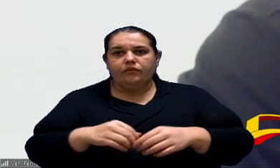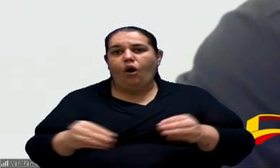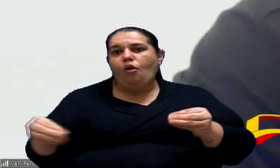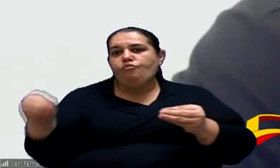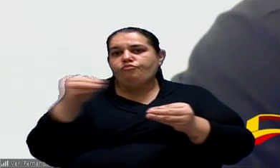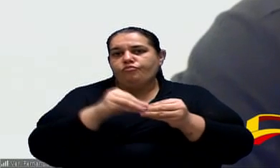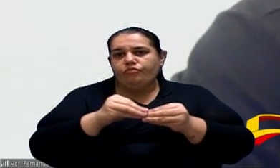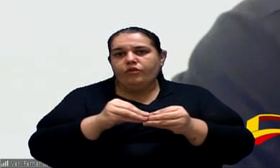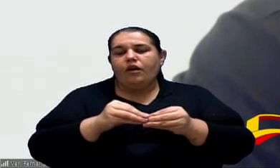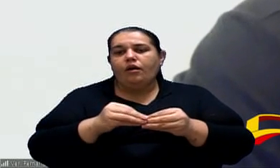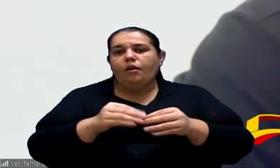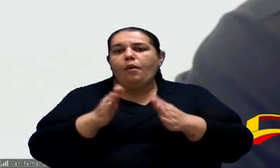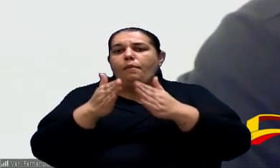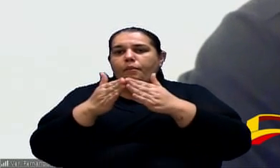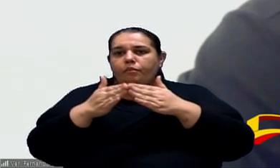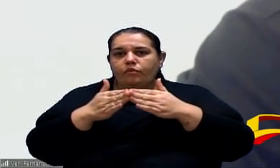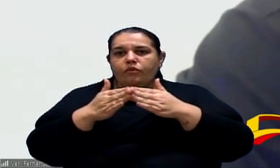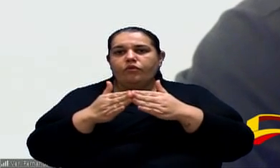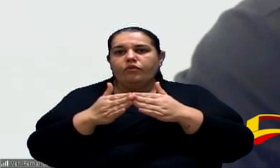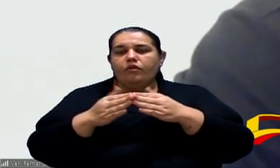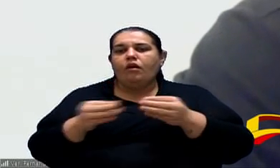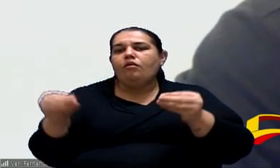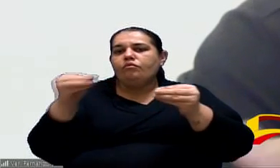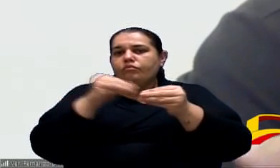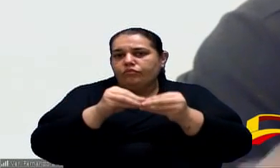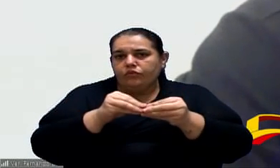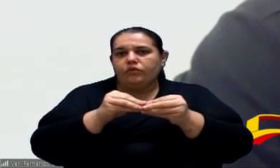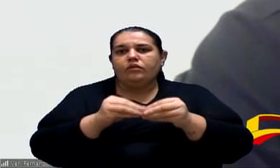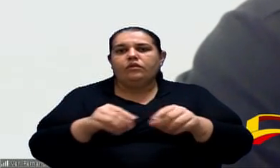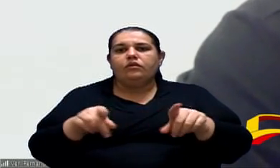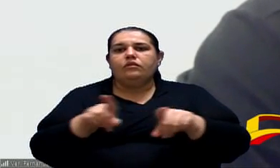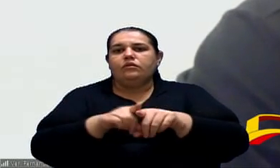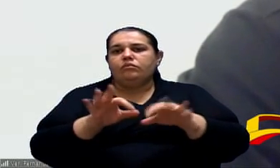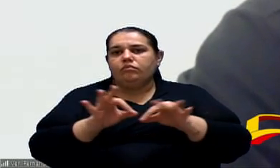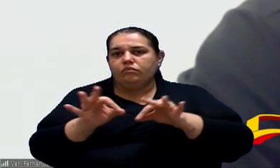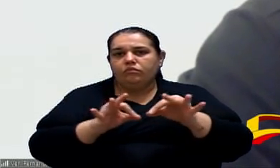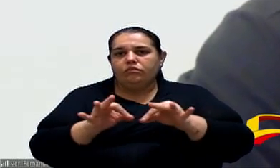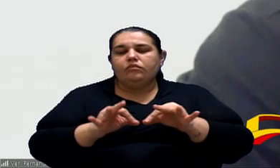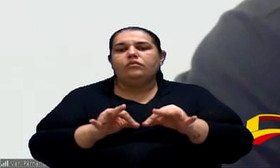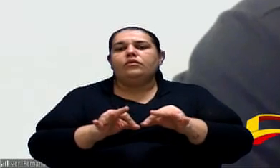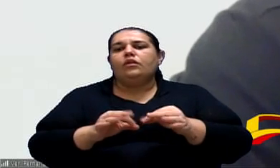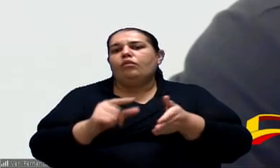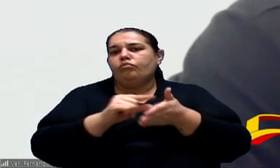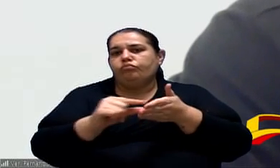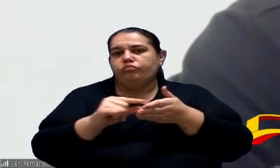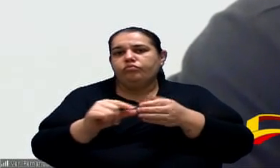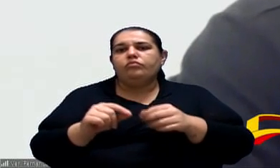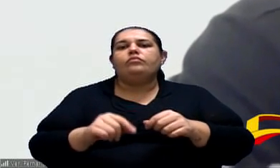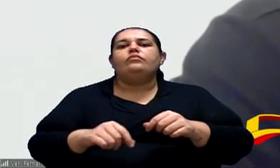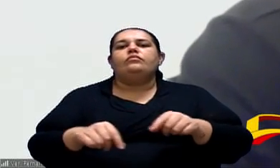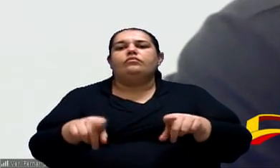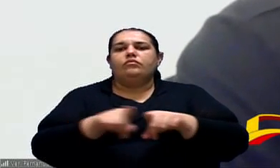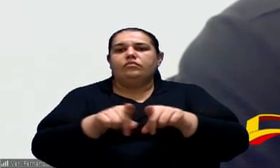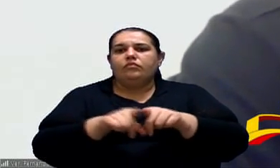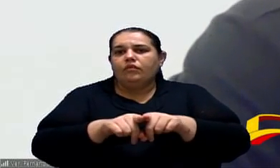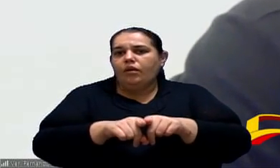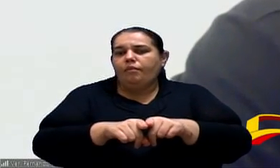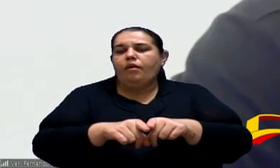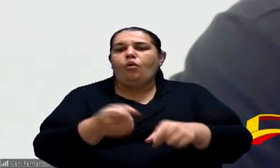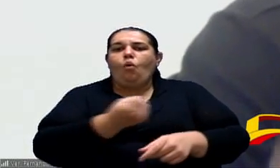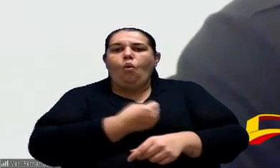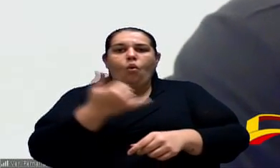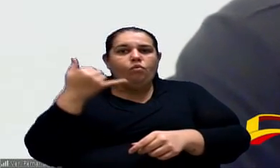essa minha... Por gentileza, doutora Márcia, que complementasse uma emenda, que complementasse o telefone do